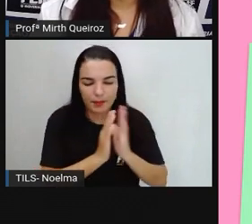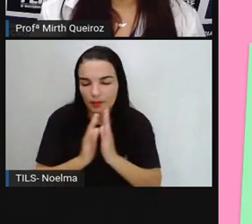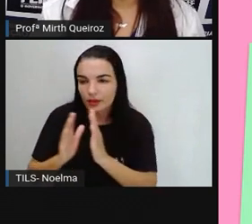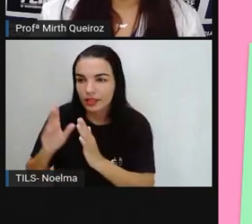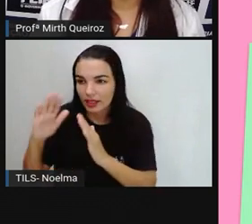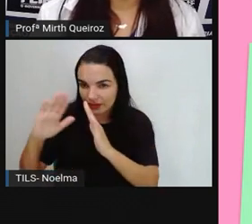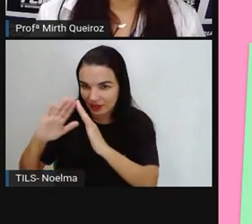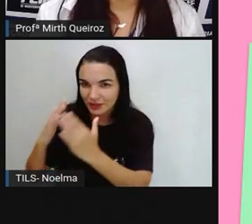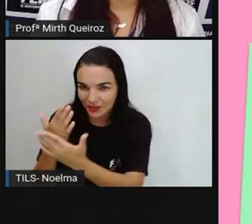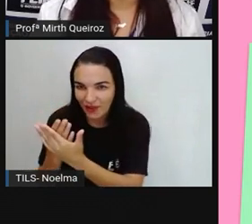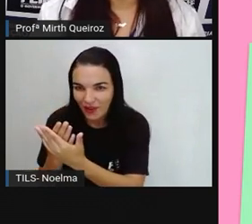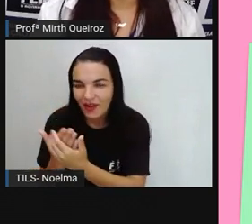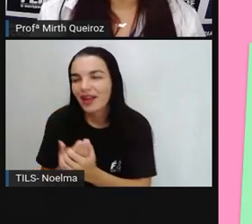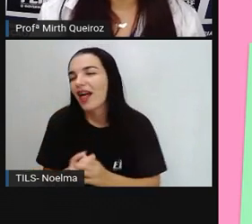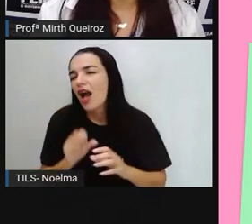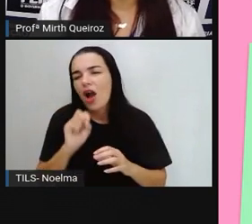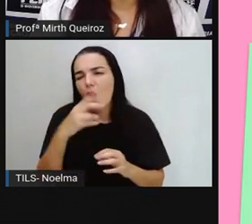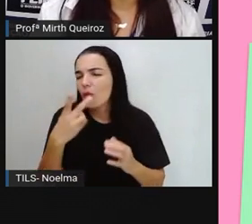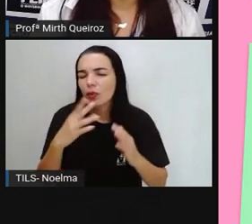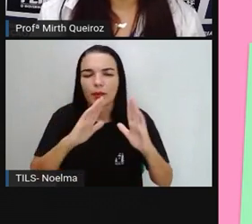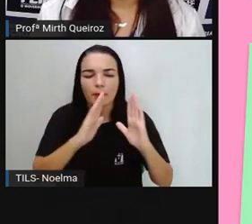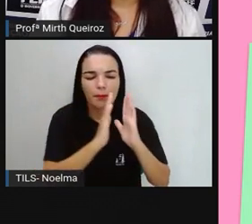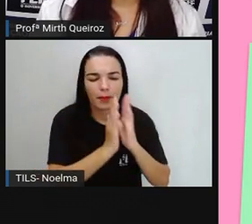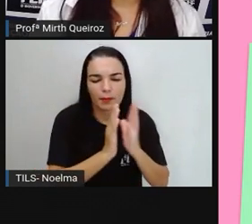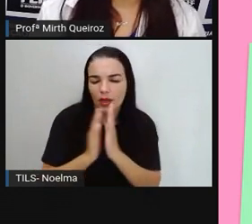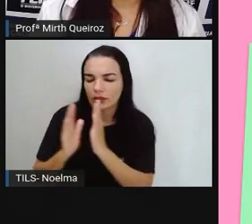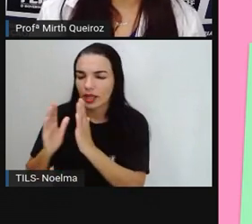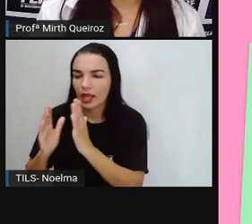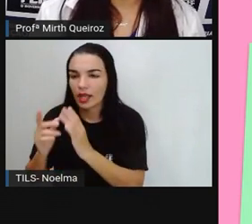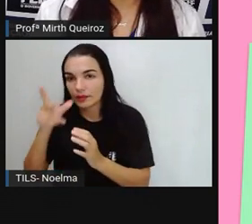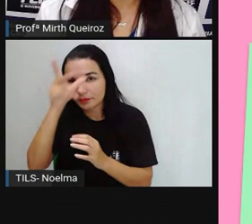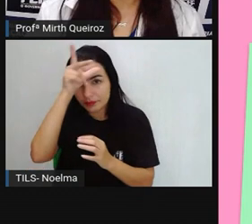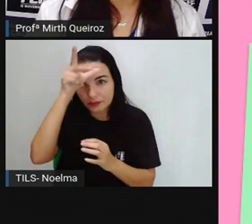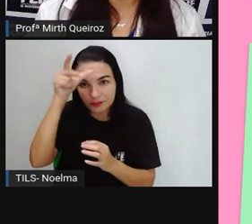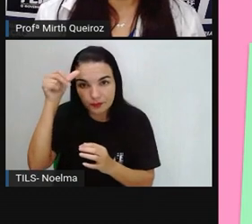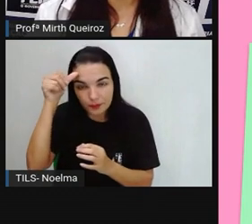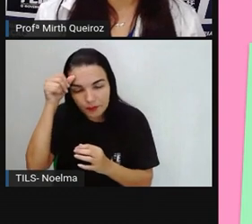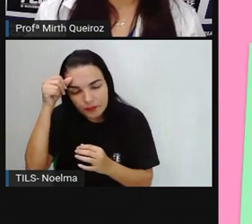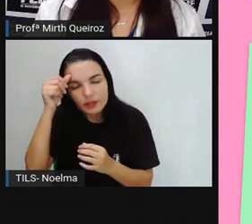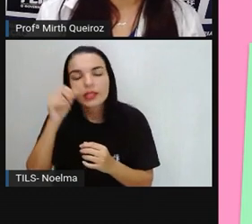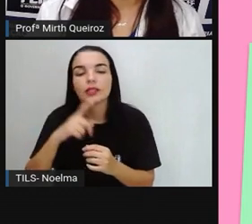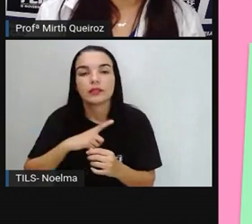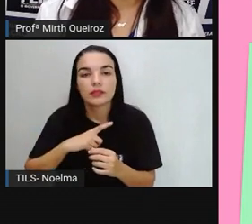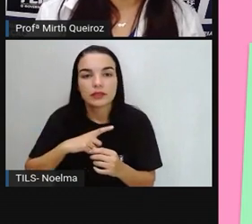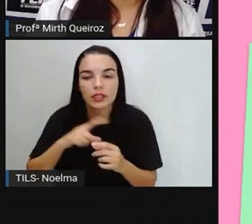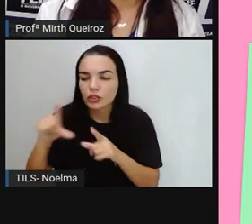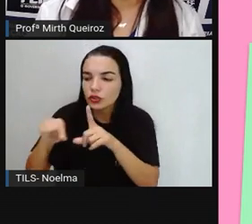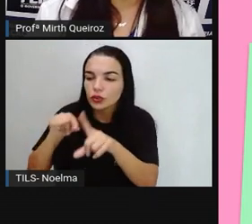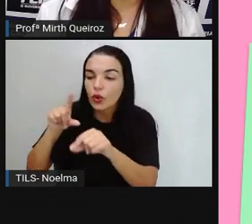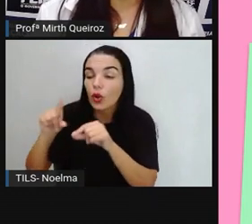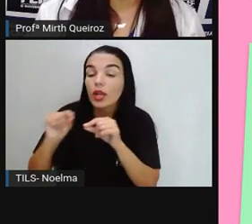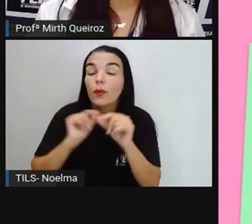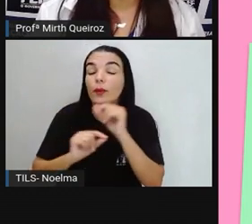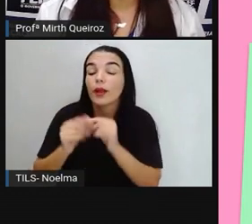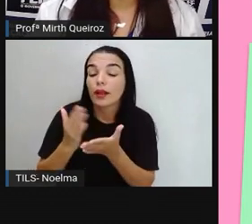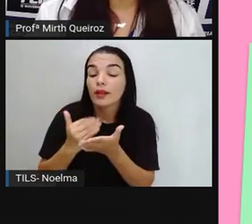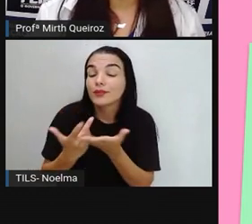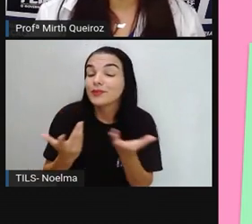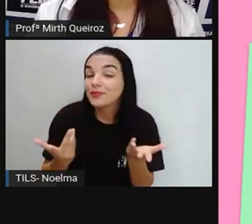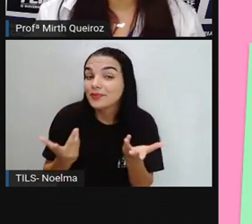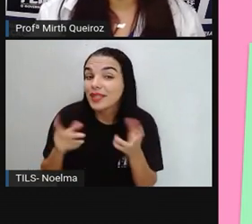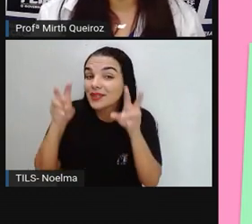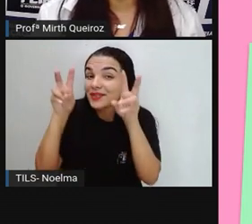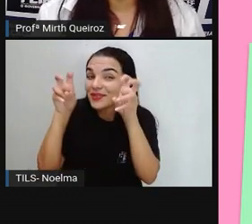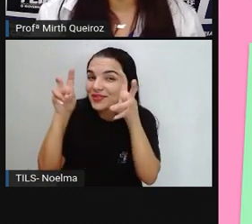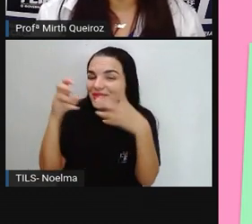escola ou em uma biblioteca pública, né? Vocês iam escolher os livros a partir de quê? A partir do título do texto.